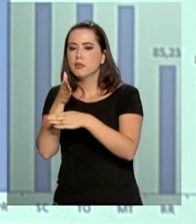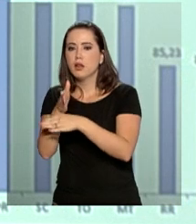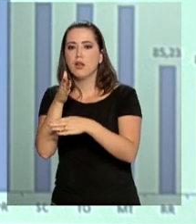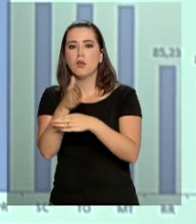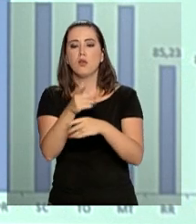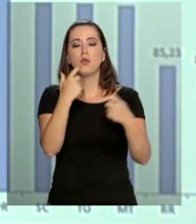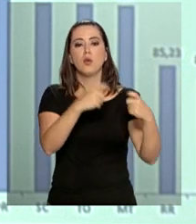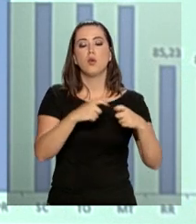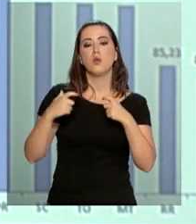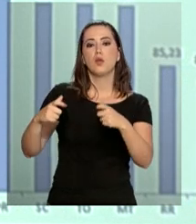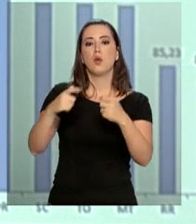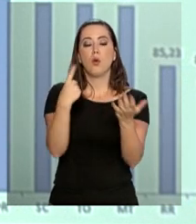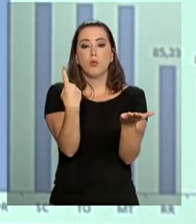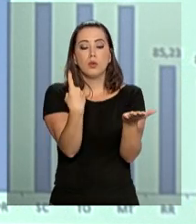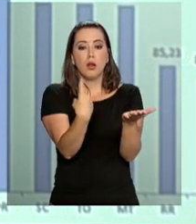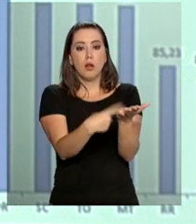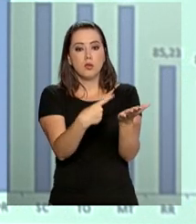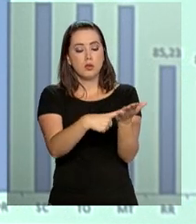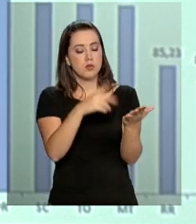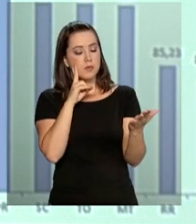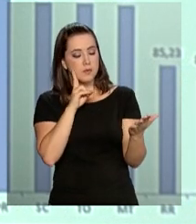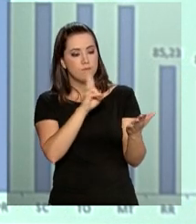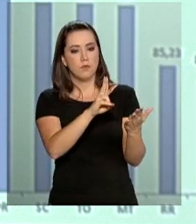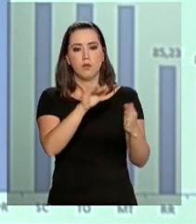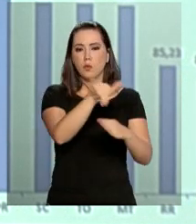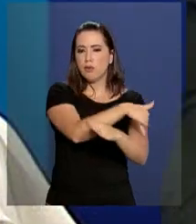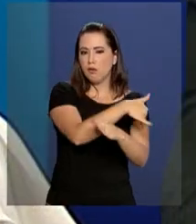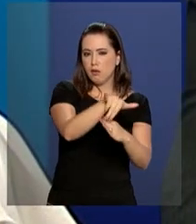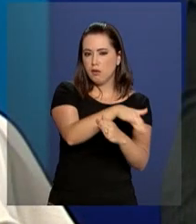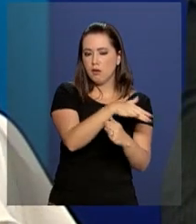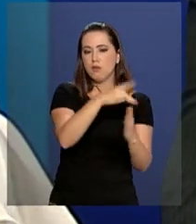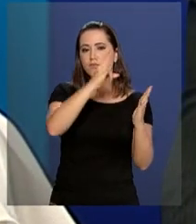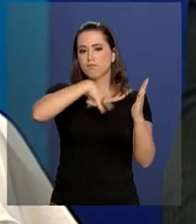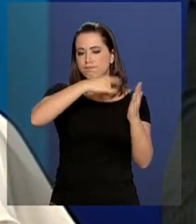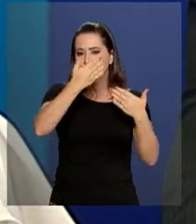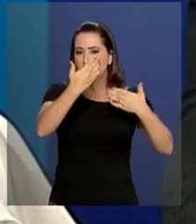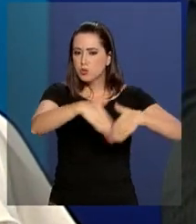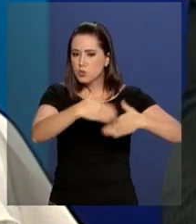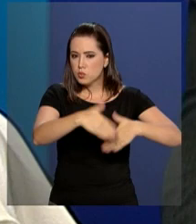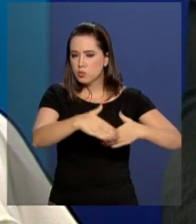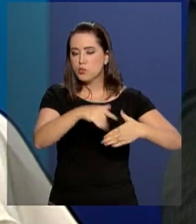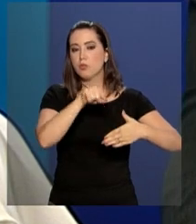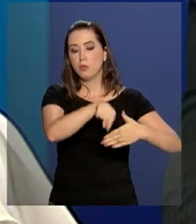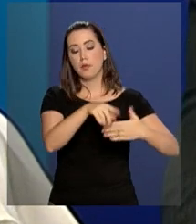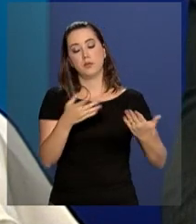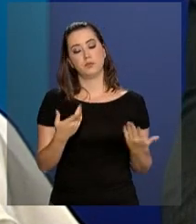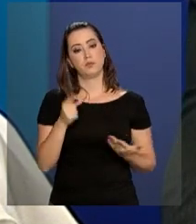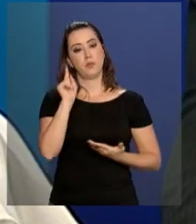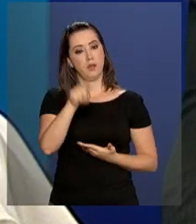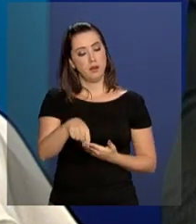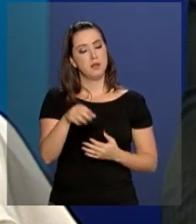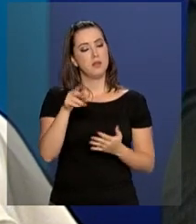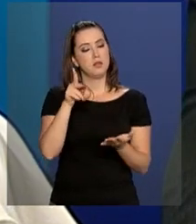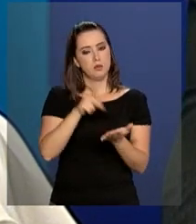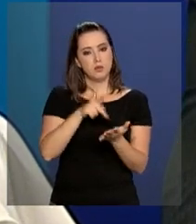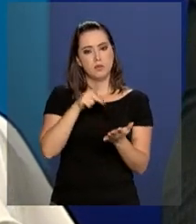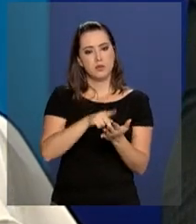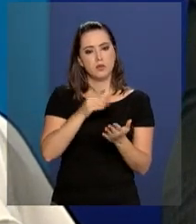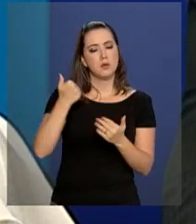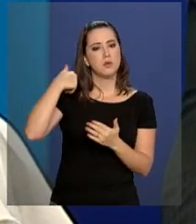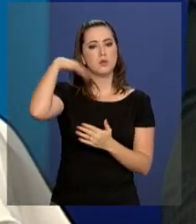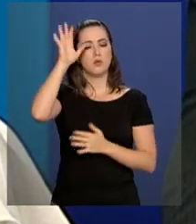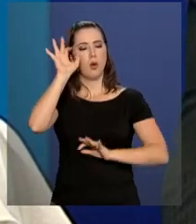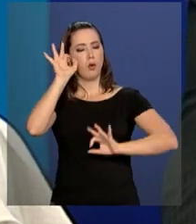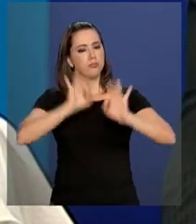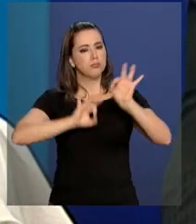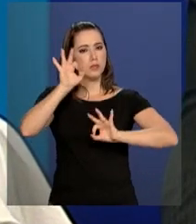cartões de compras de confirmação dos locais de prova não é isso é efetiva de fato uma maior